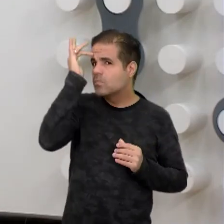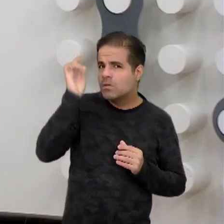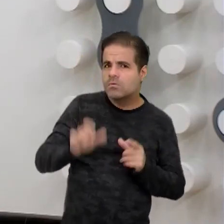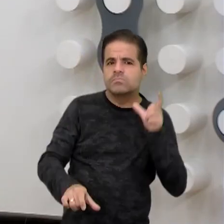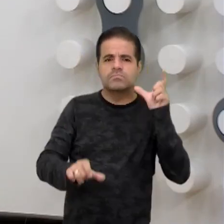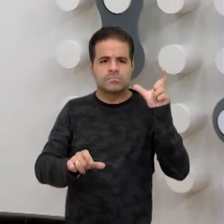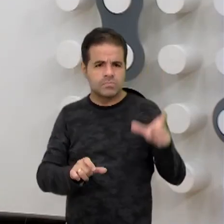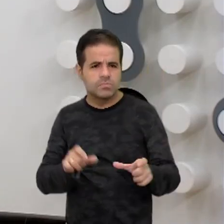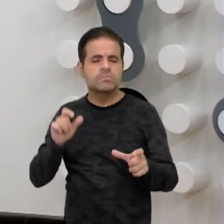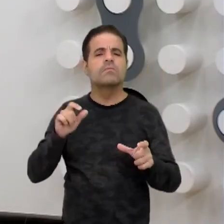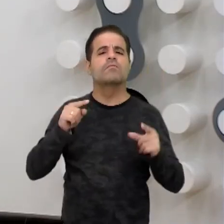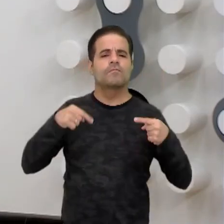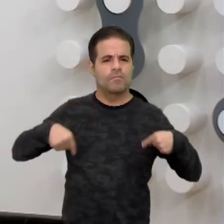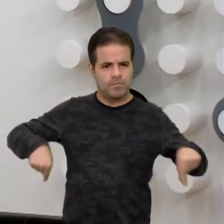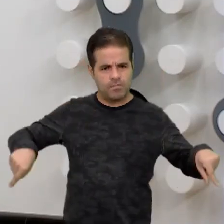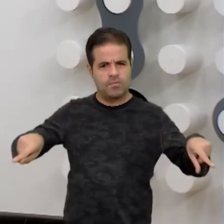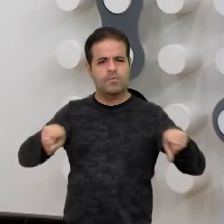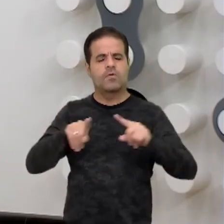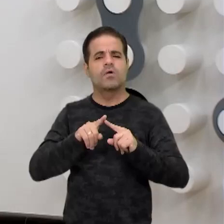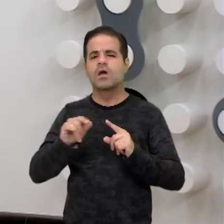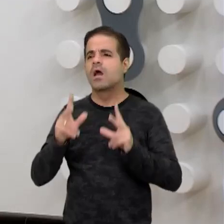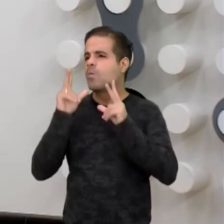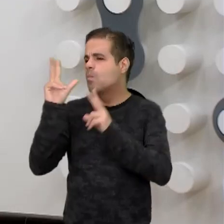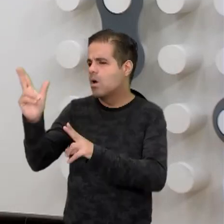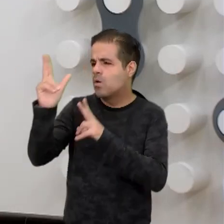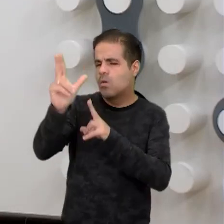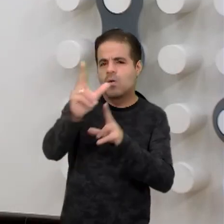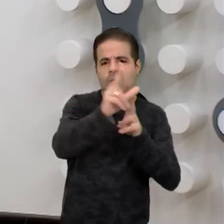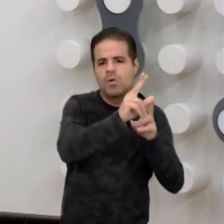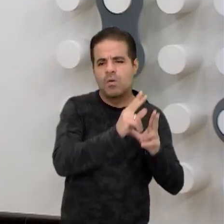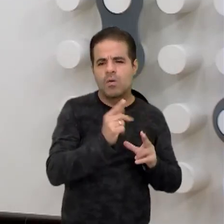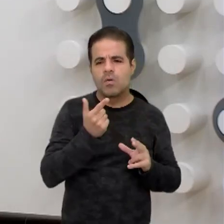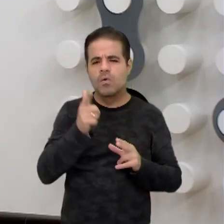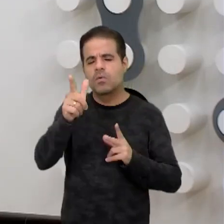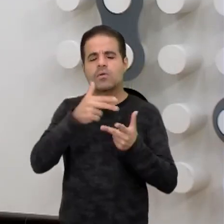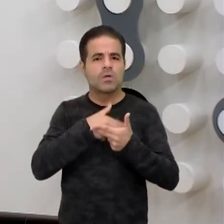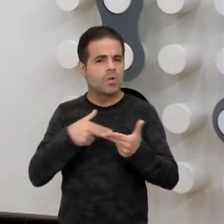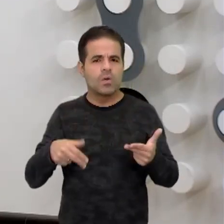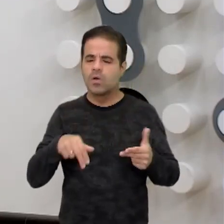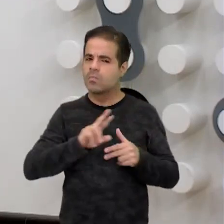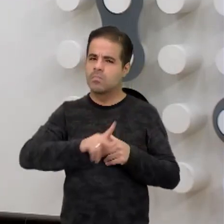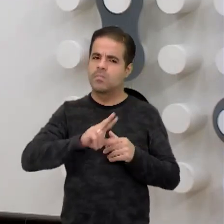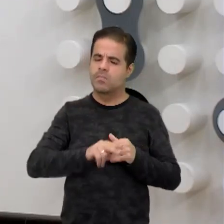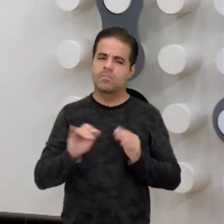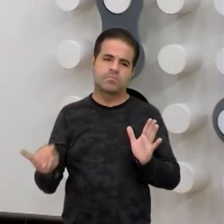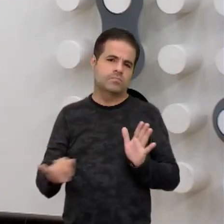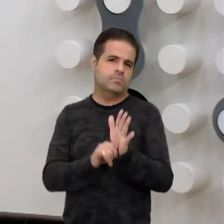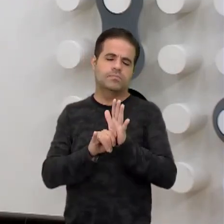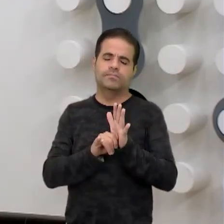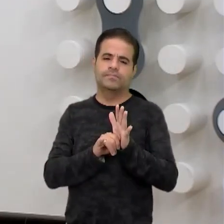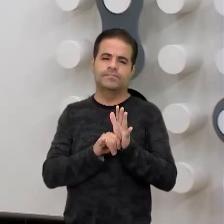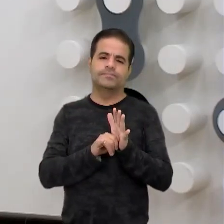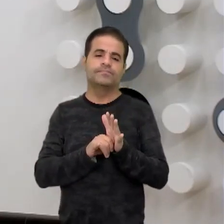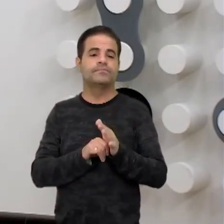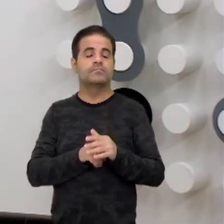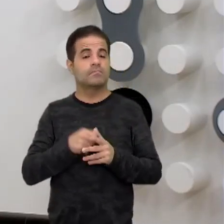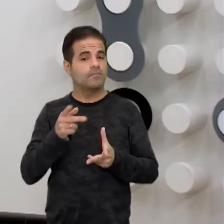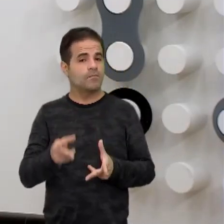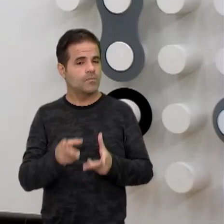pessoas elas fossem idênticas a alguma outra coisa que não elas mesmas, né? Então,